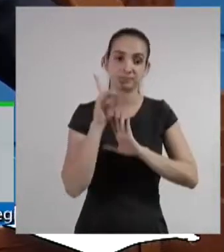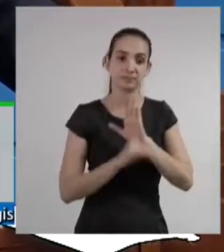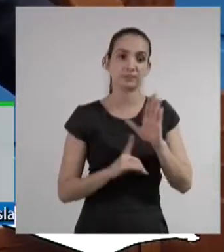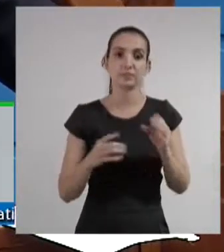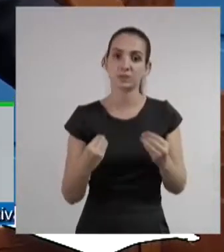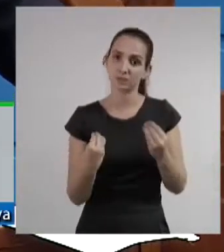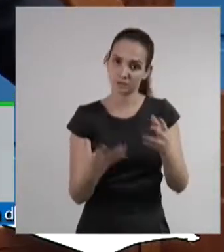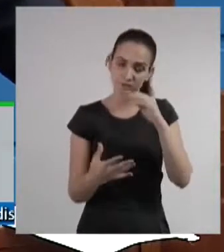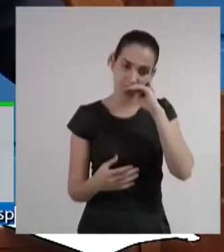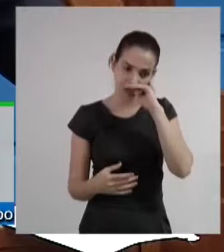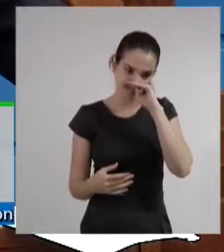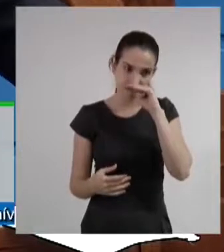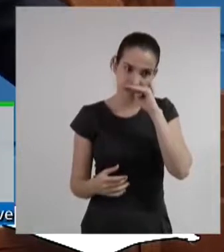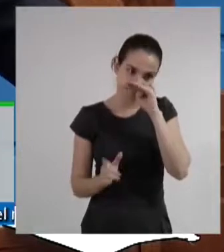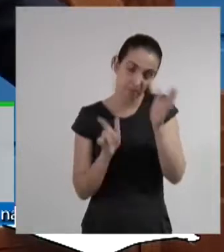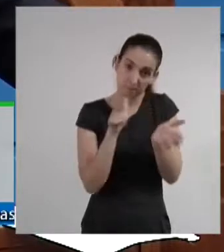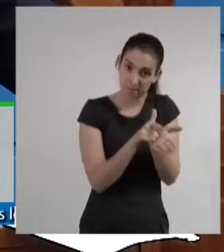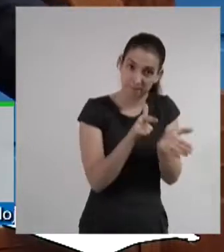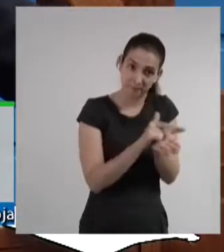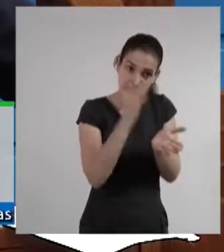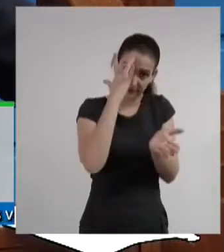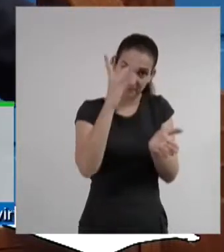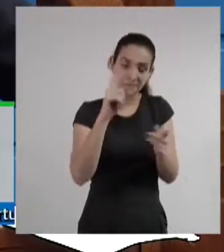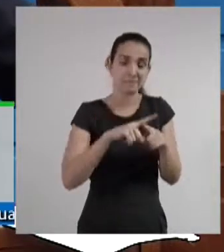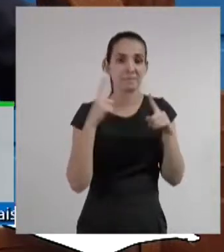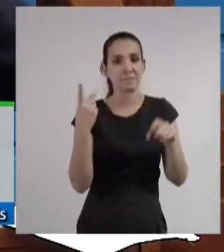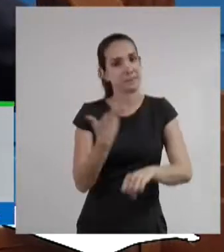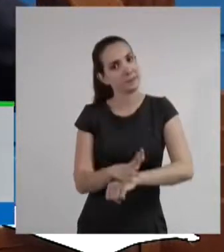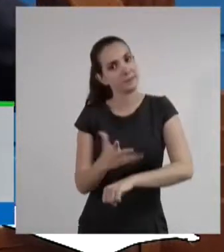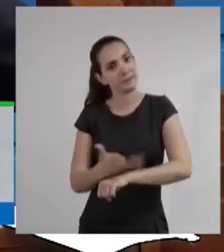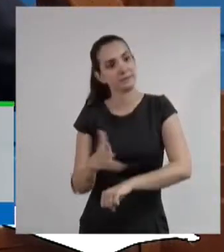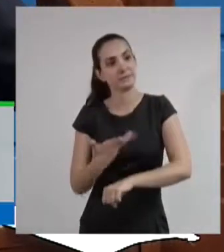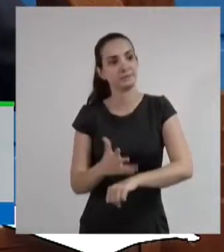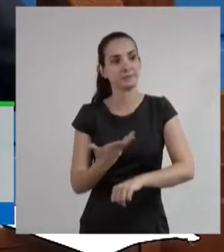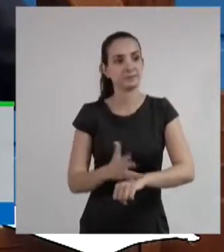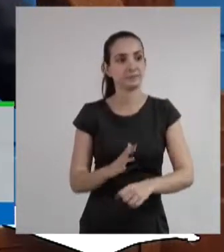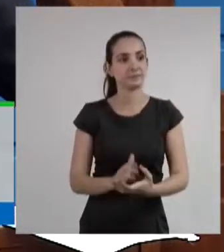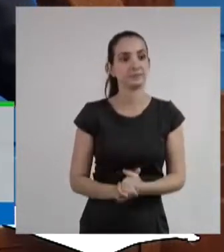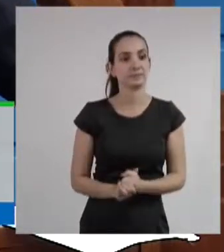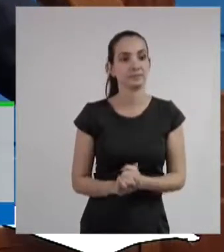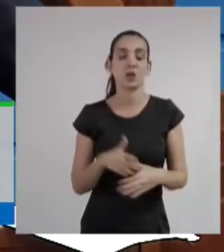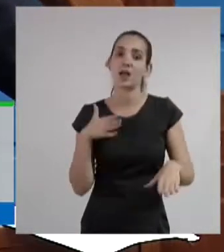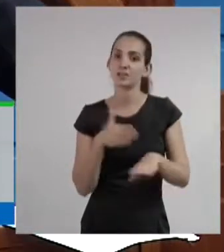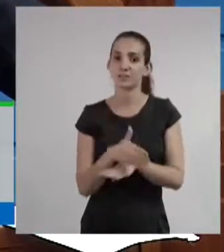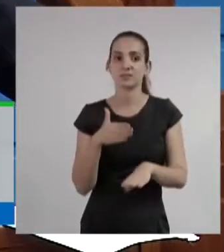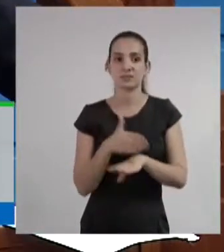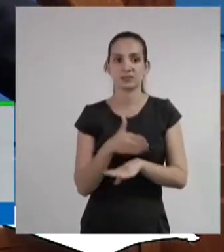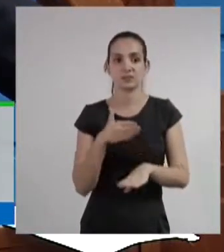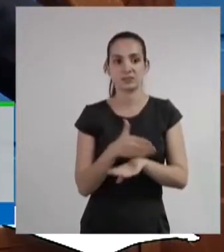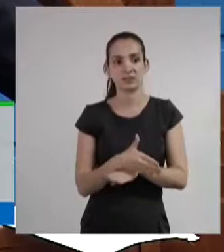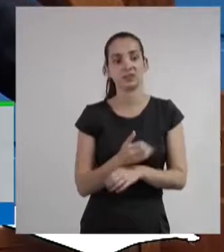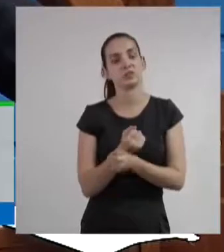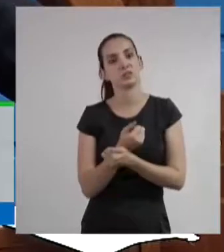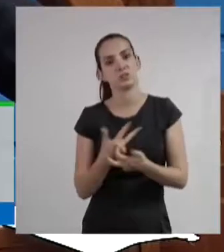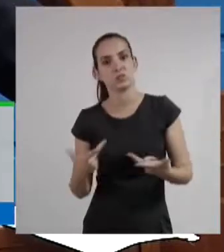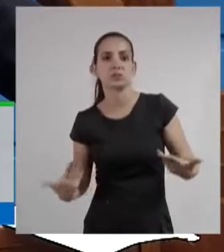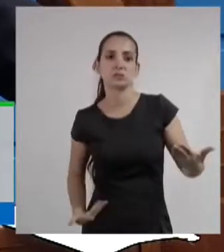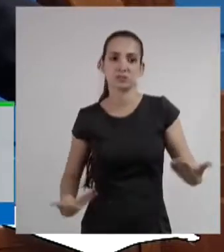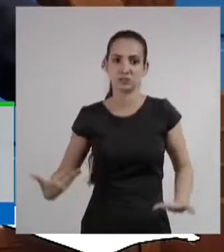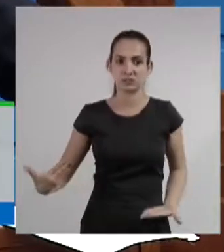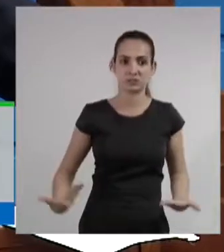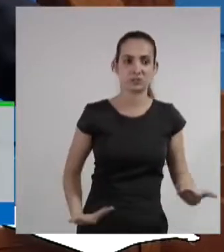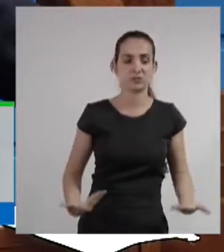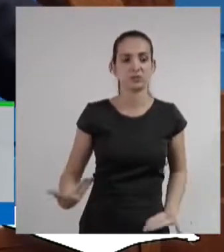garantidos no papel, mas na prática o acesso aos bens e